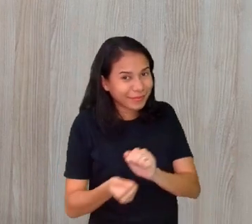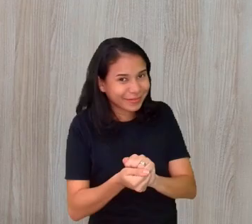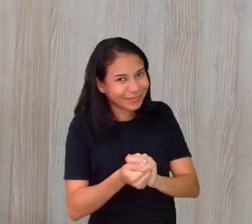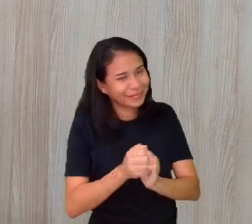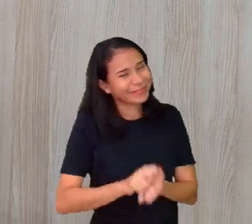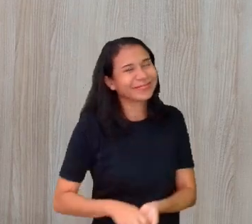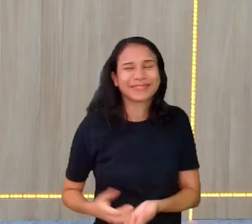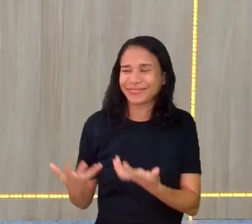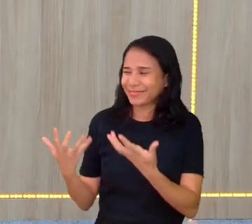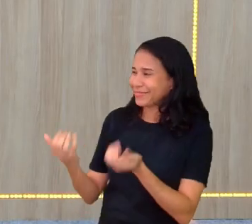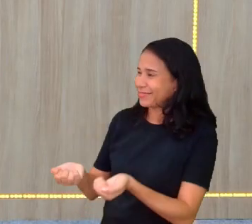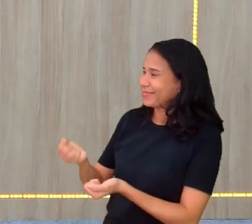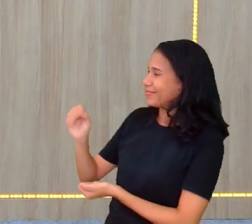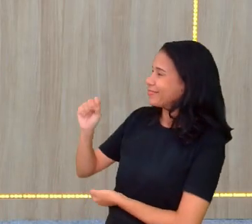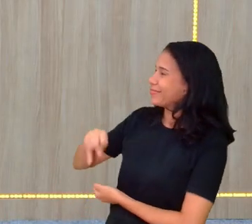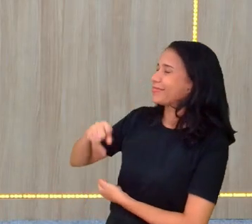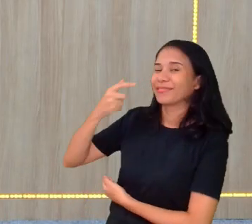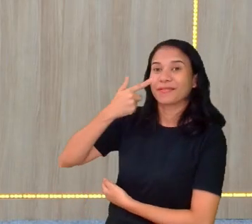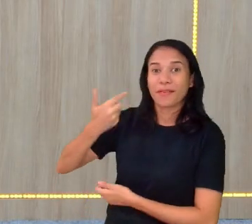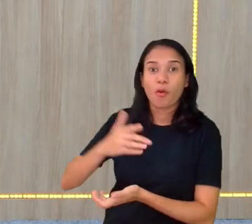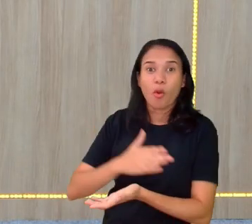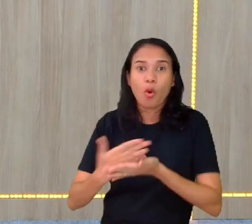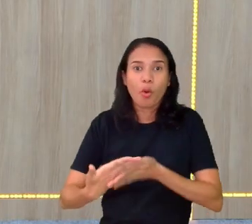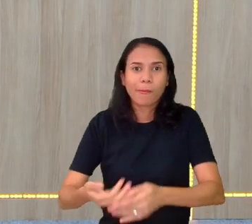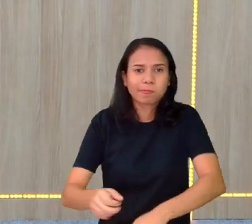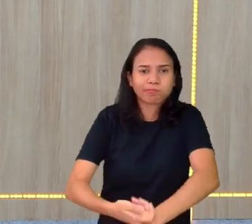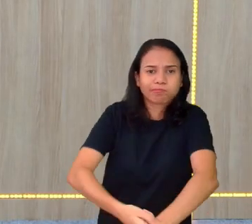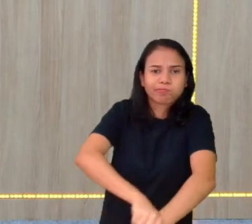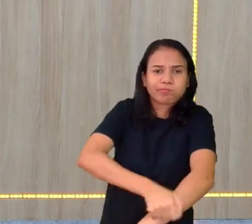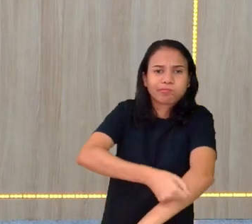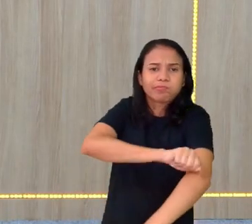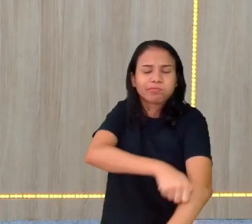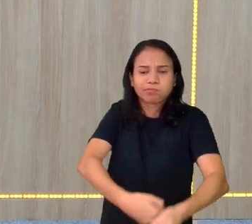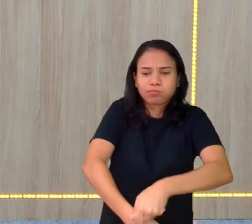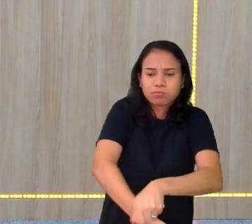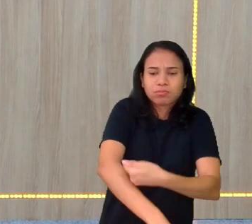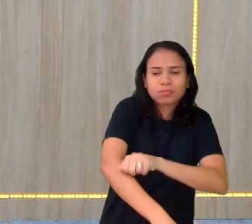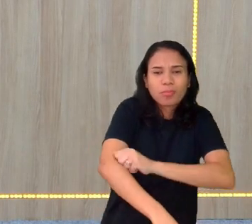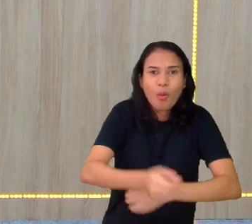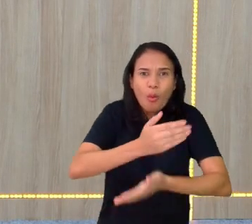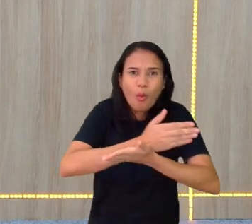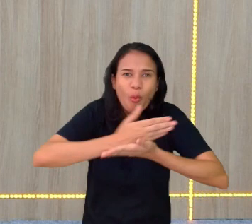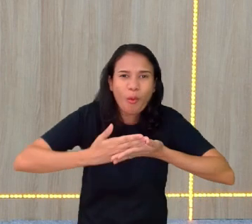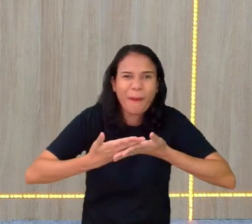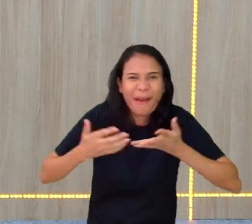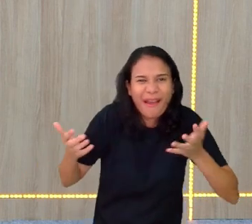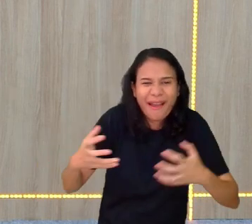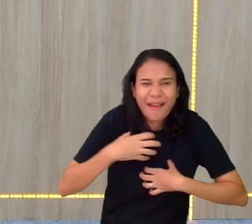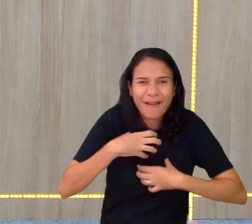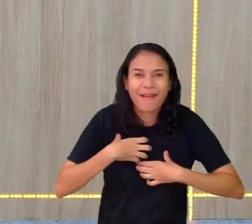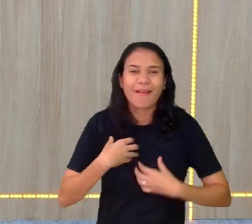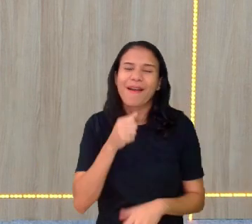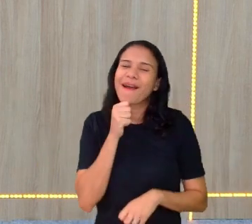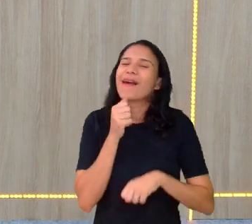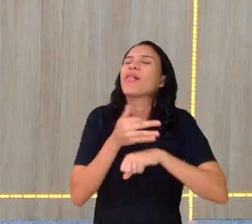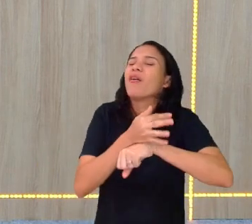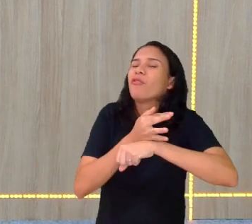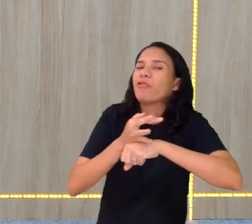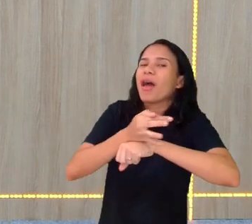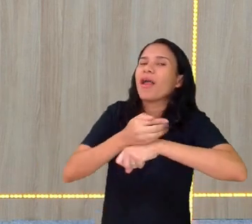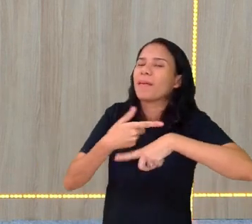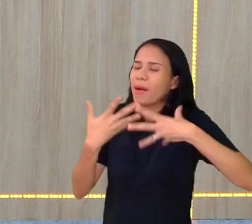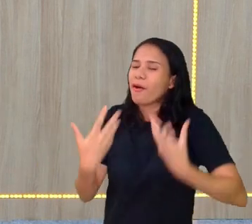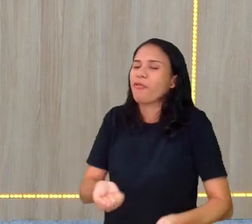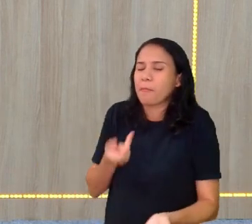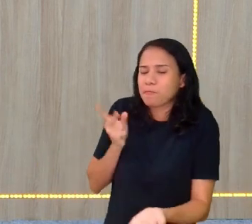professora? Vamos embora, né? Vamos arregaçar as mangas aí, que a gente ainda está naquele ritmo de férias, seguindo devagar. Mas vamos